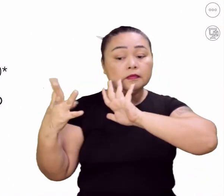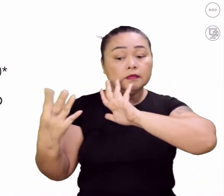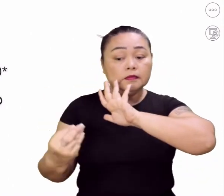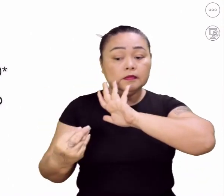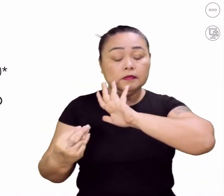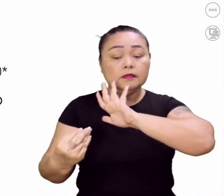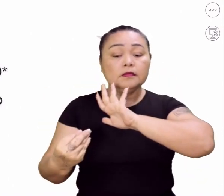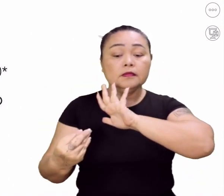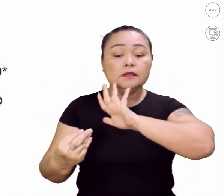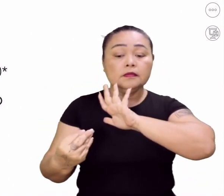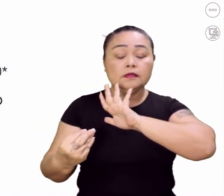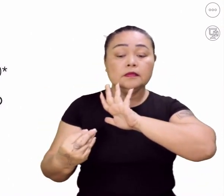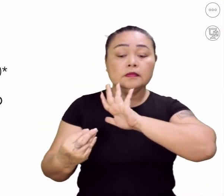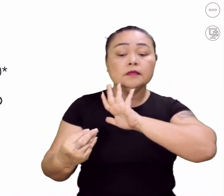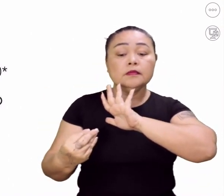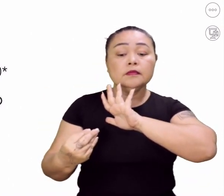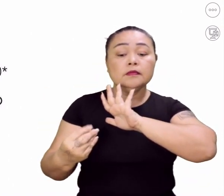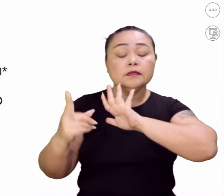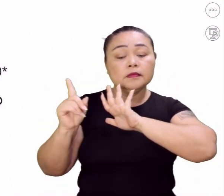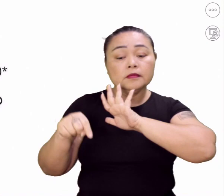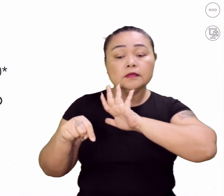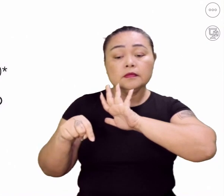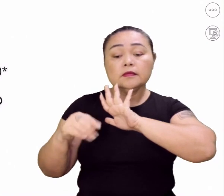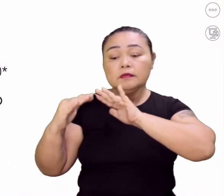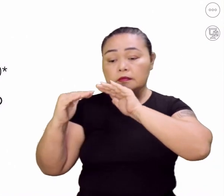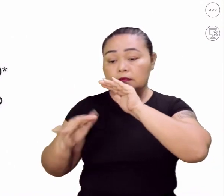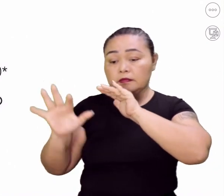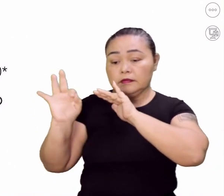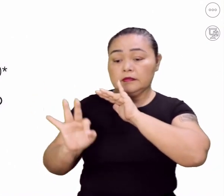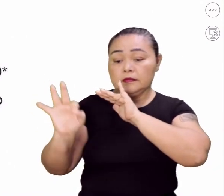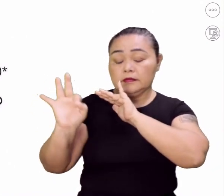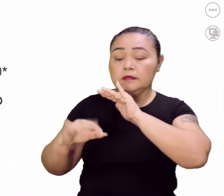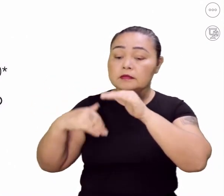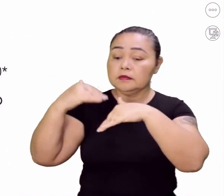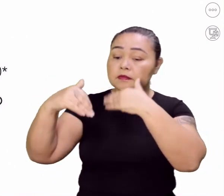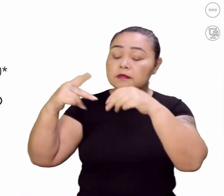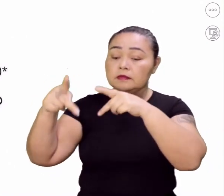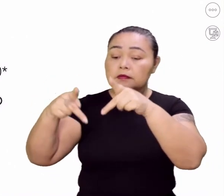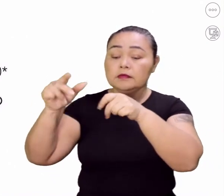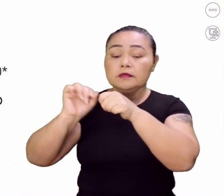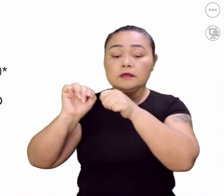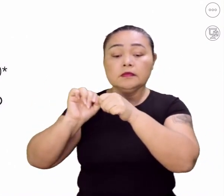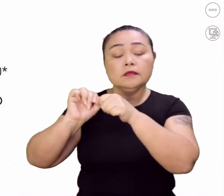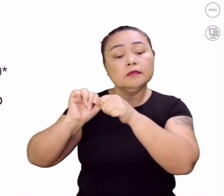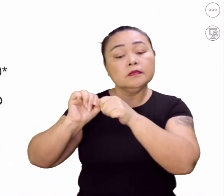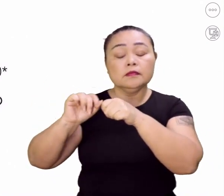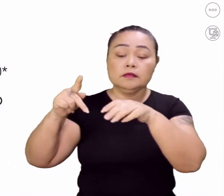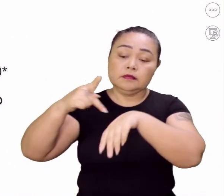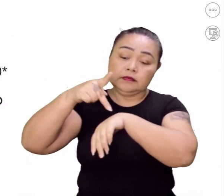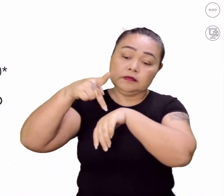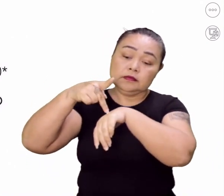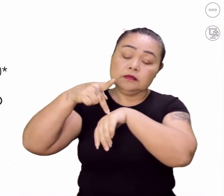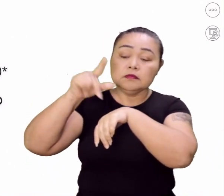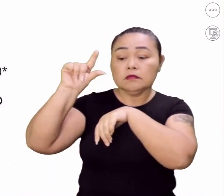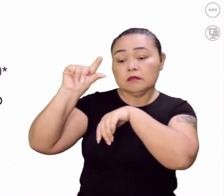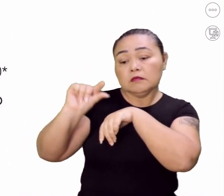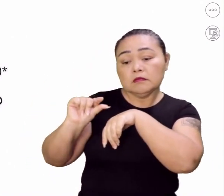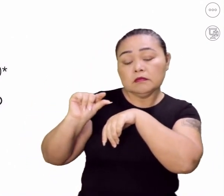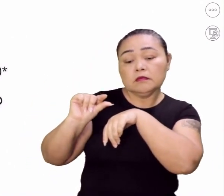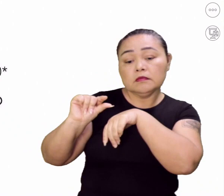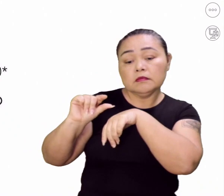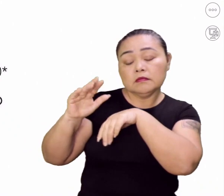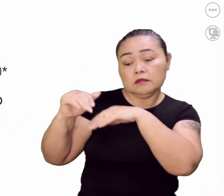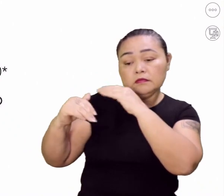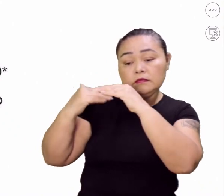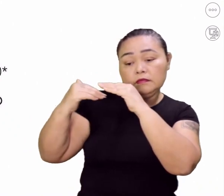Os países desenvolvidos com baixa taxa de crescimento populacional e os países menos desenvolvidos, que